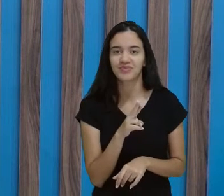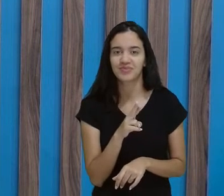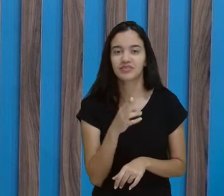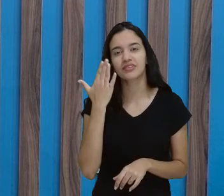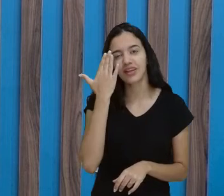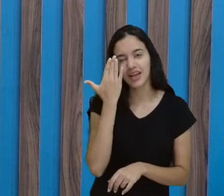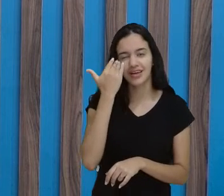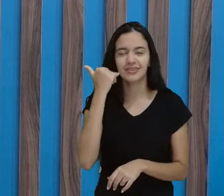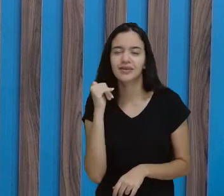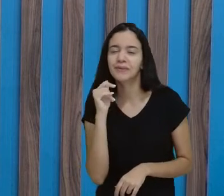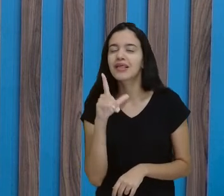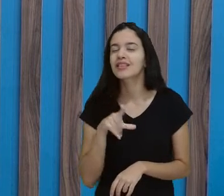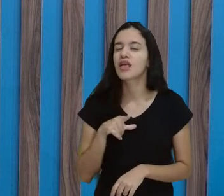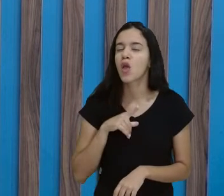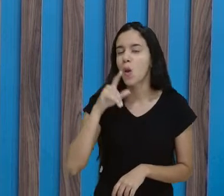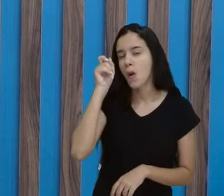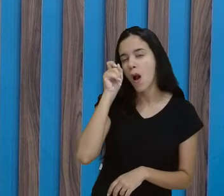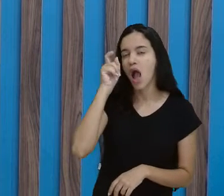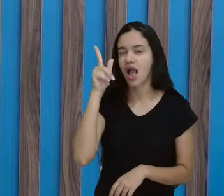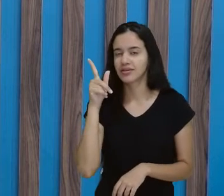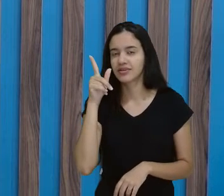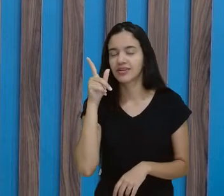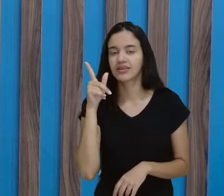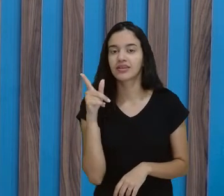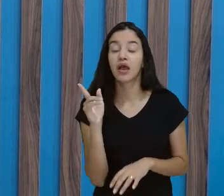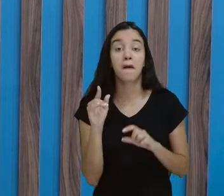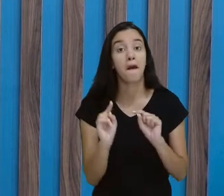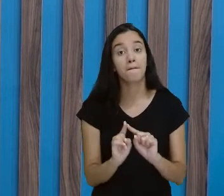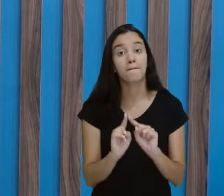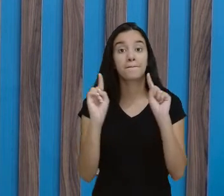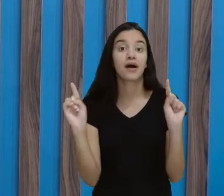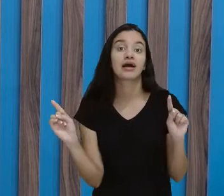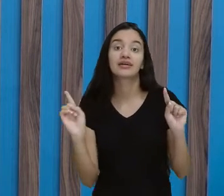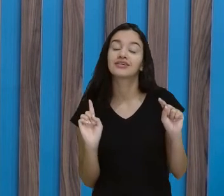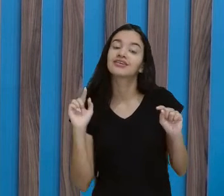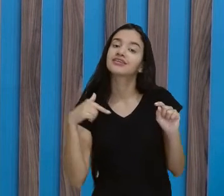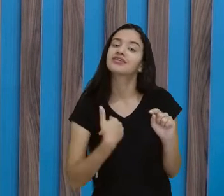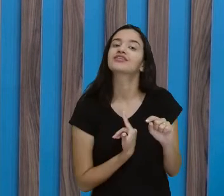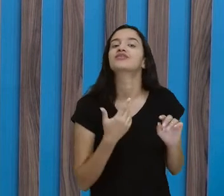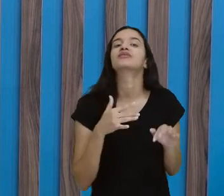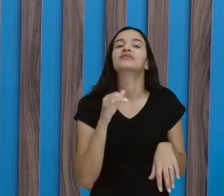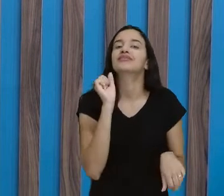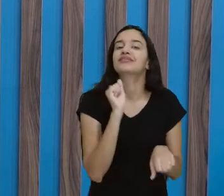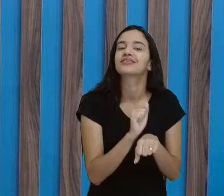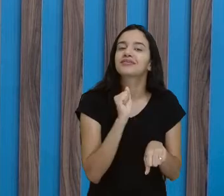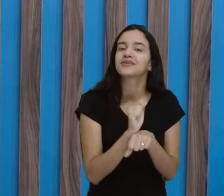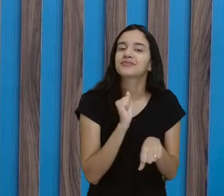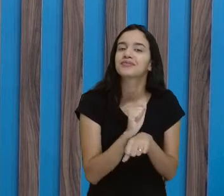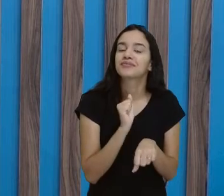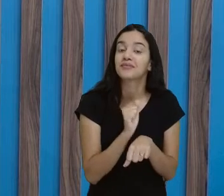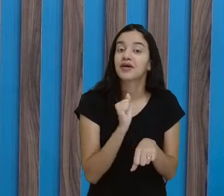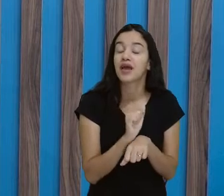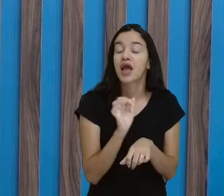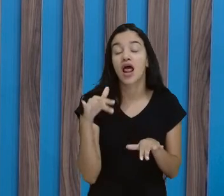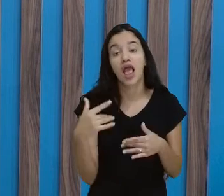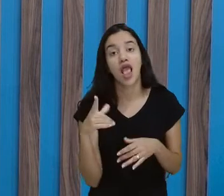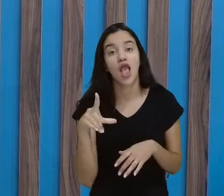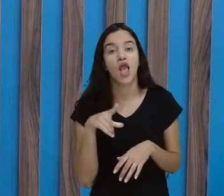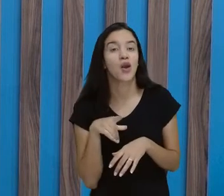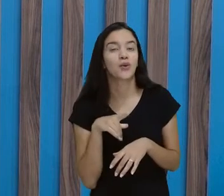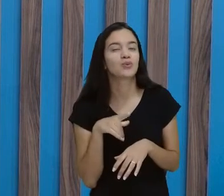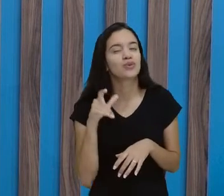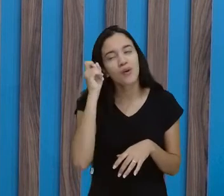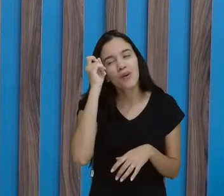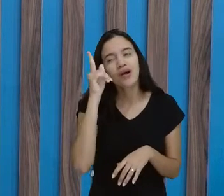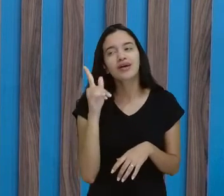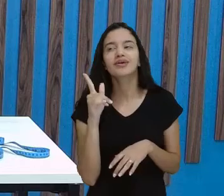já sabe, assim, tem uma ideia do quanto tem, né? Isso. Mas a gente vai esperar para comprovar. Eu aqui já tenho uma ideia,